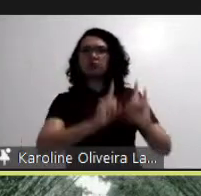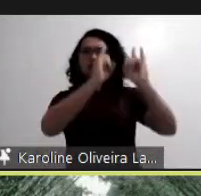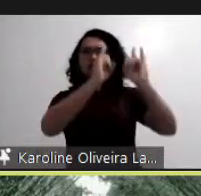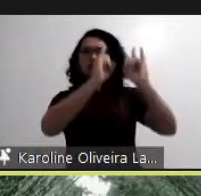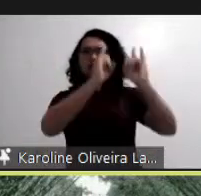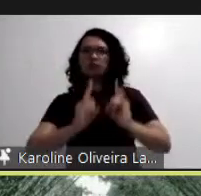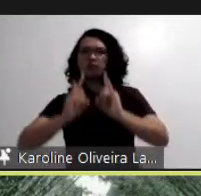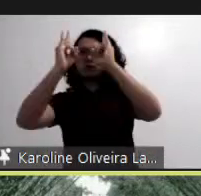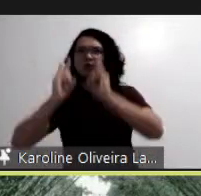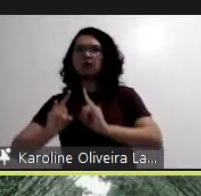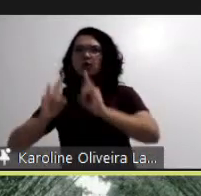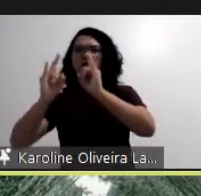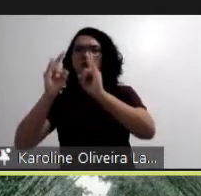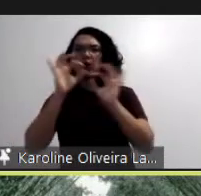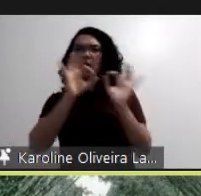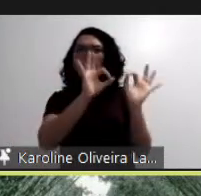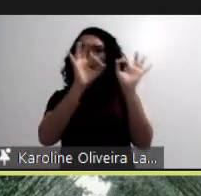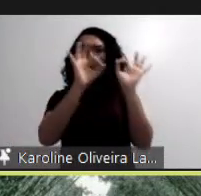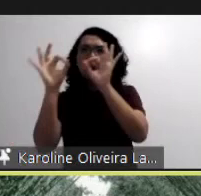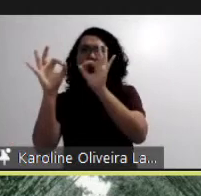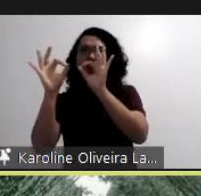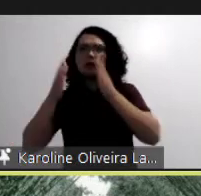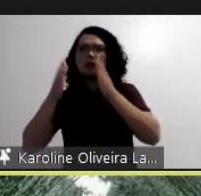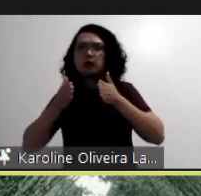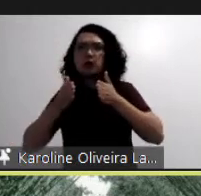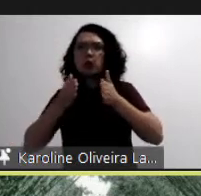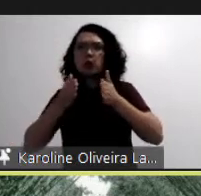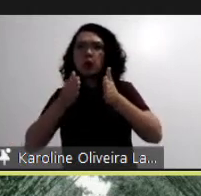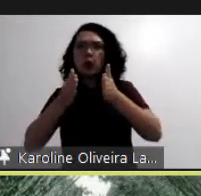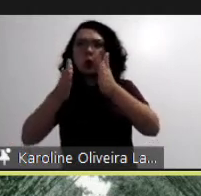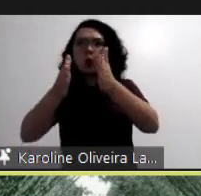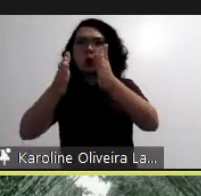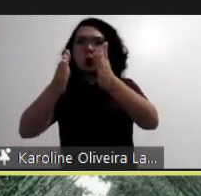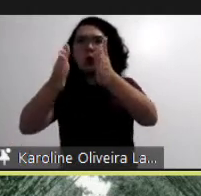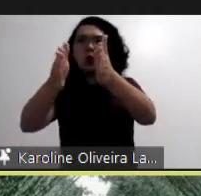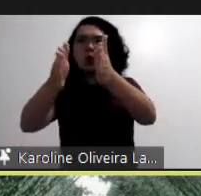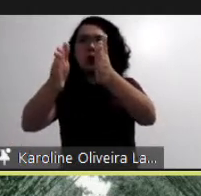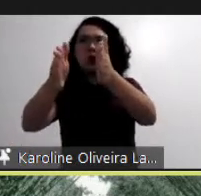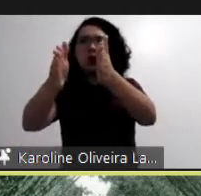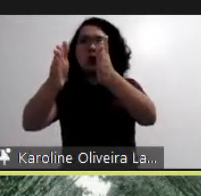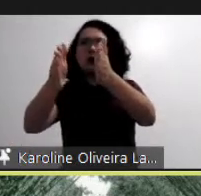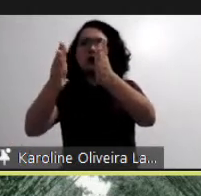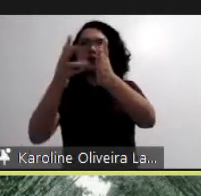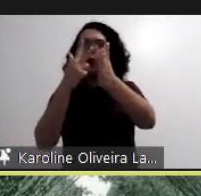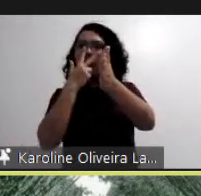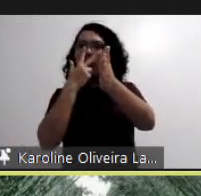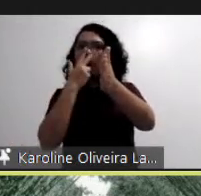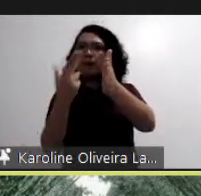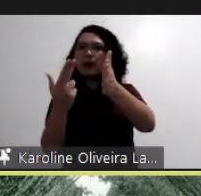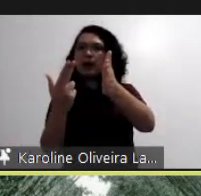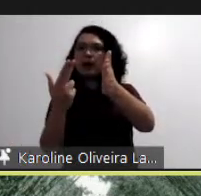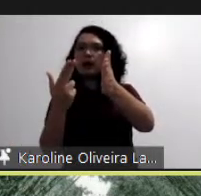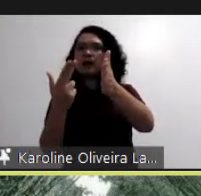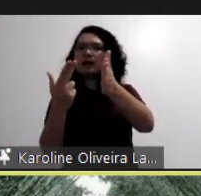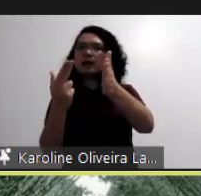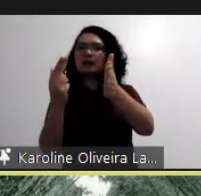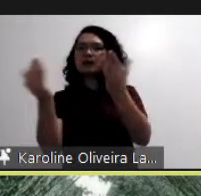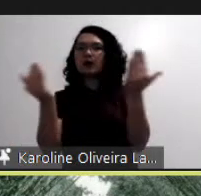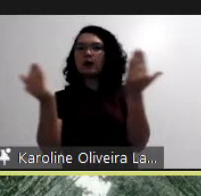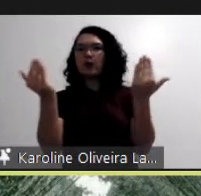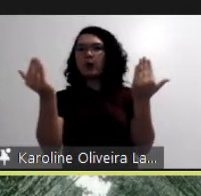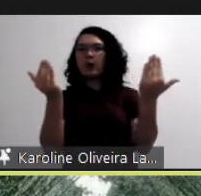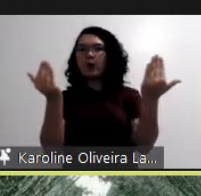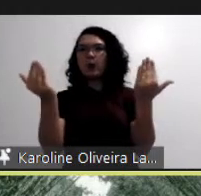esse corredor, olha essas ondinhas, né? Essas ondinhas, e claro, se a gente vê uma obra do Ride, por exemplo, o Pedregulho, né?